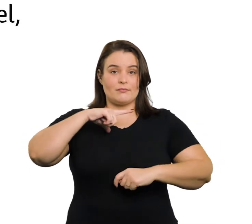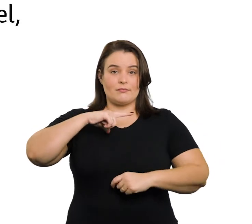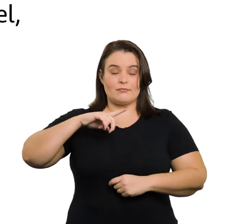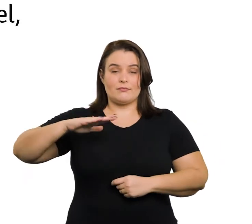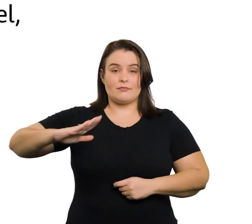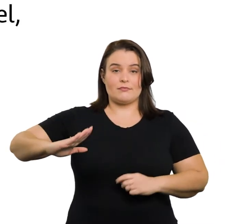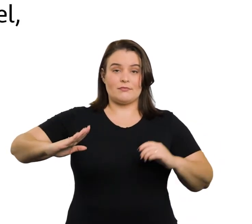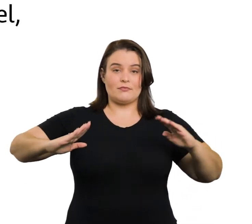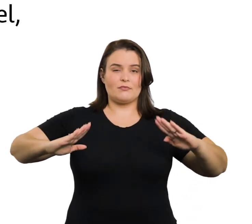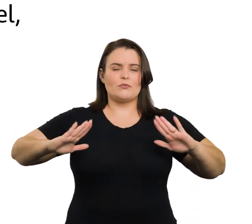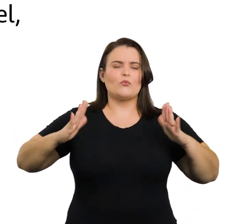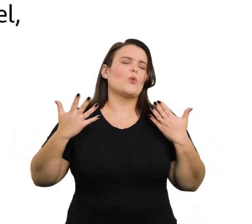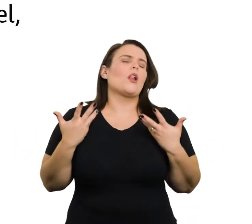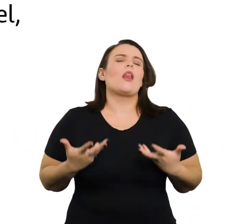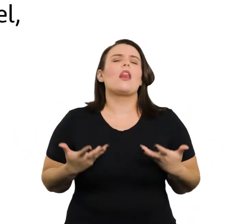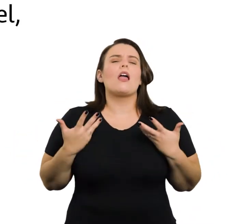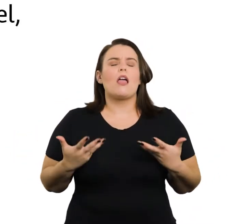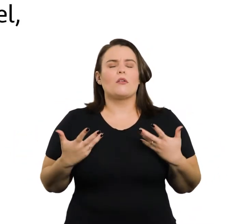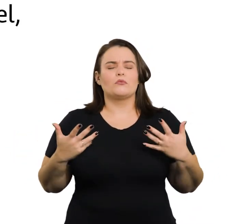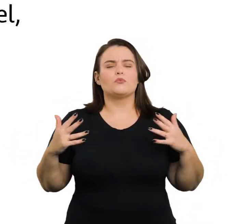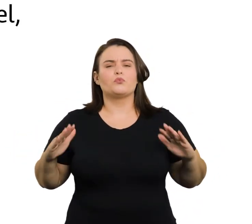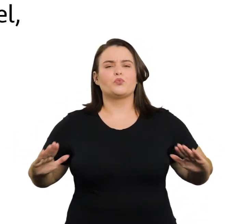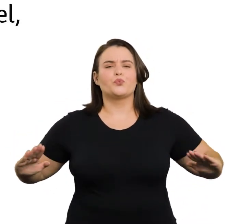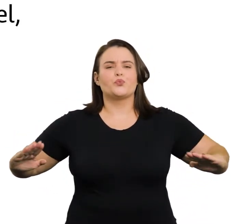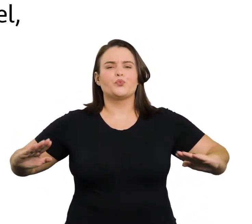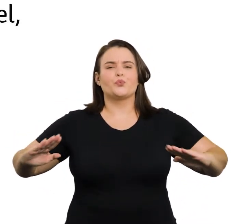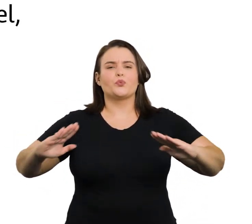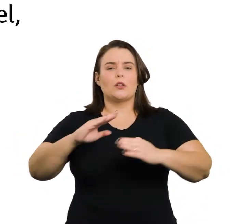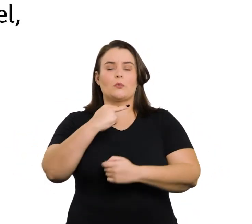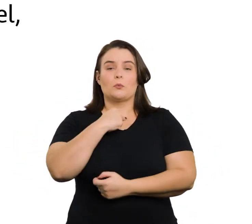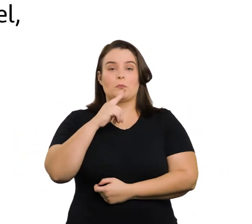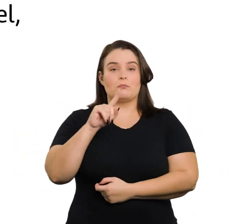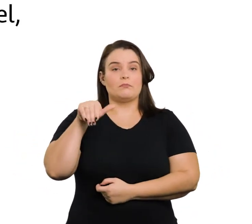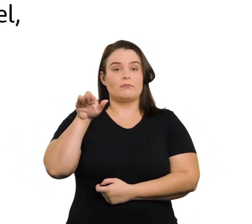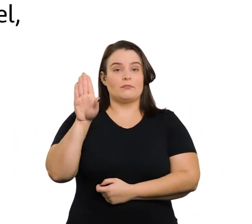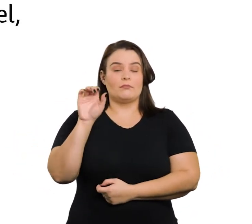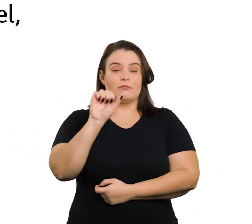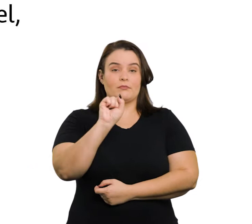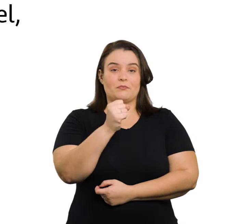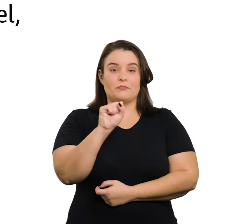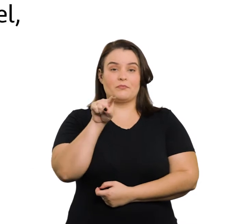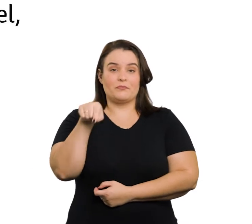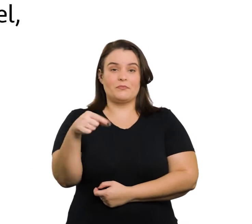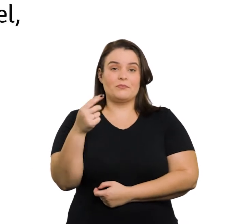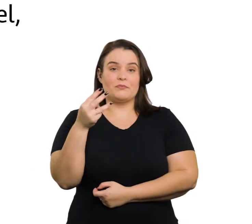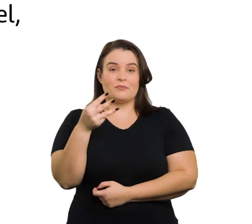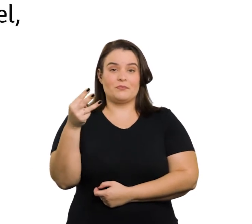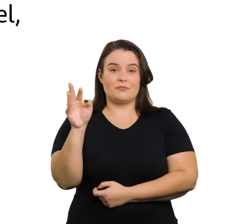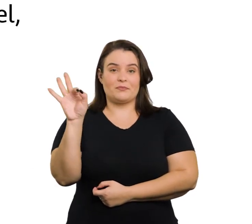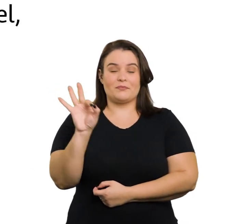ter inclinação a mais suave possível, não sendo superior a